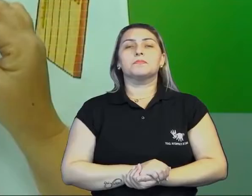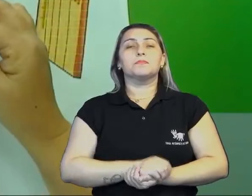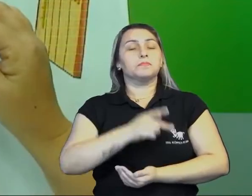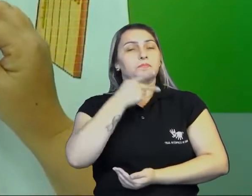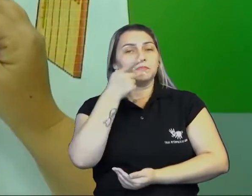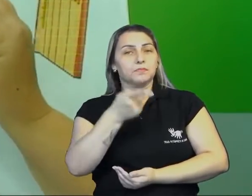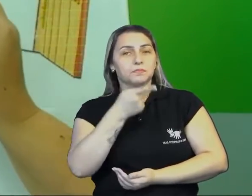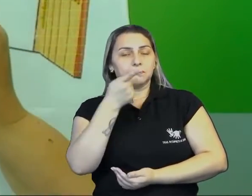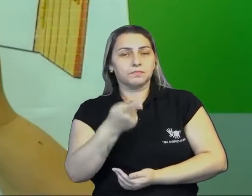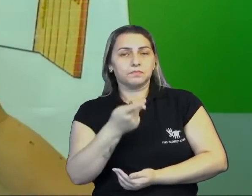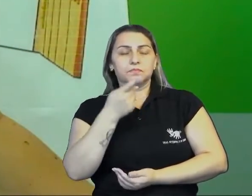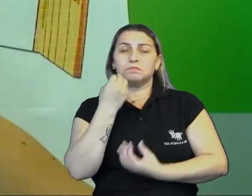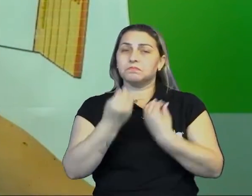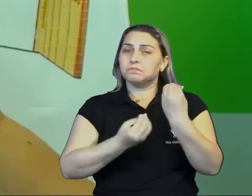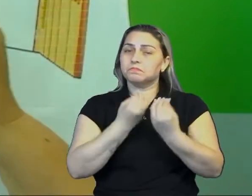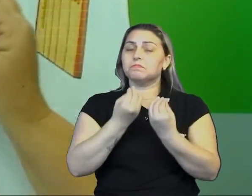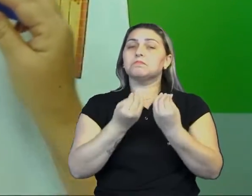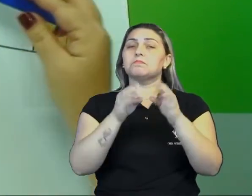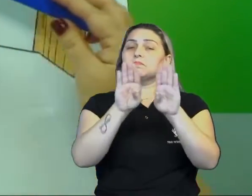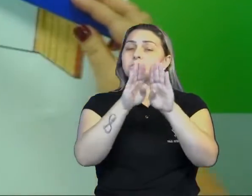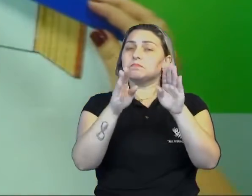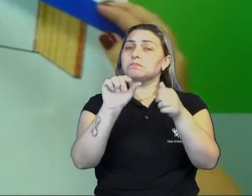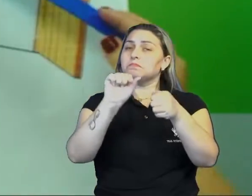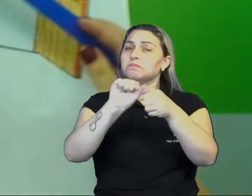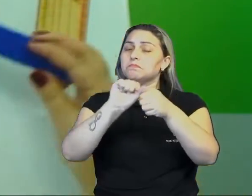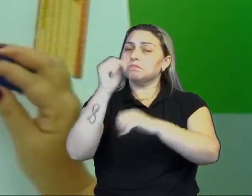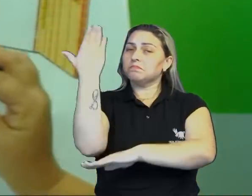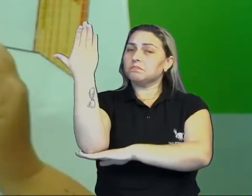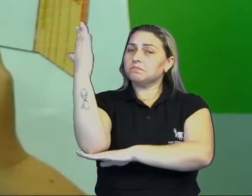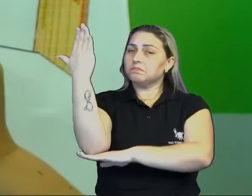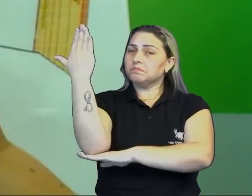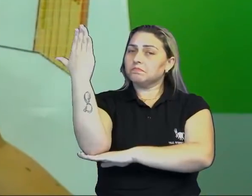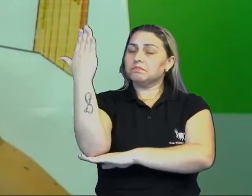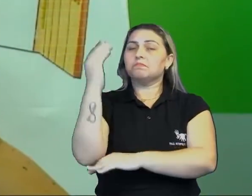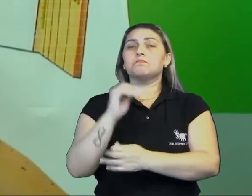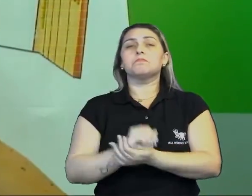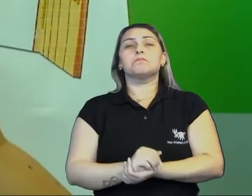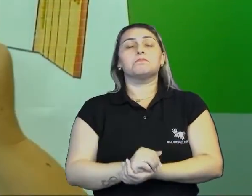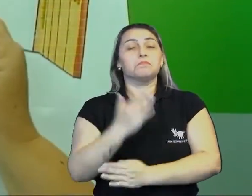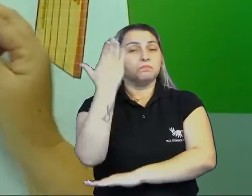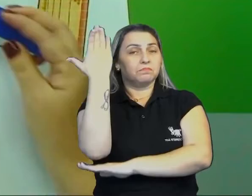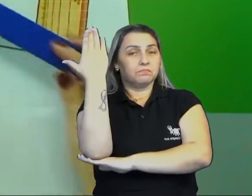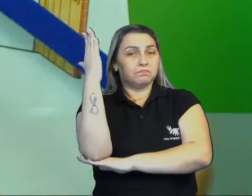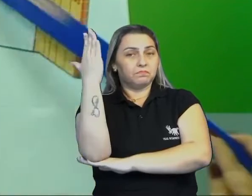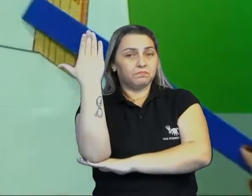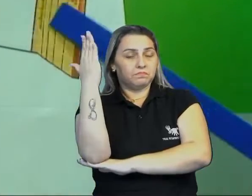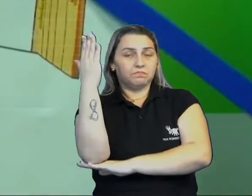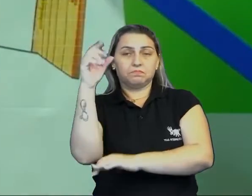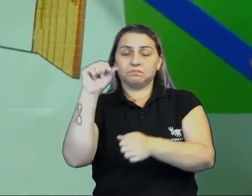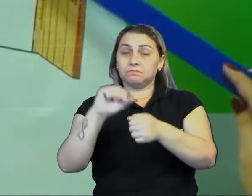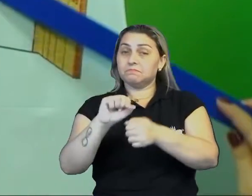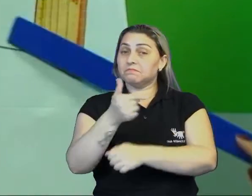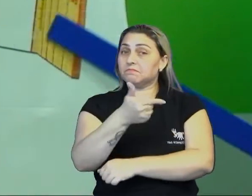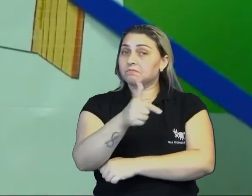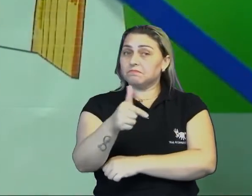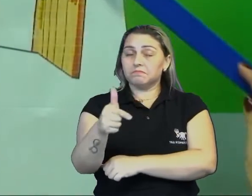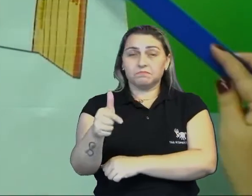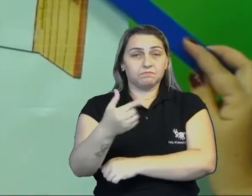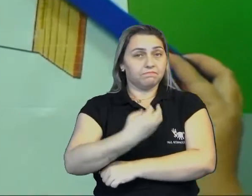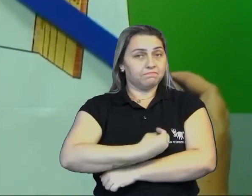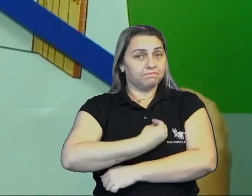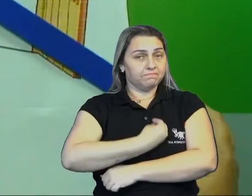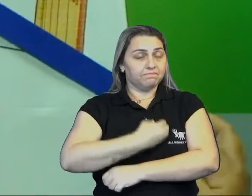aqui fala, né, como é que a porta é, que ela é feita de madeira, e que a madeira aqui que ela é feita, olha só, é